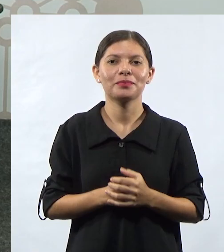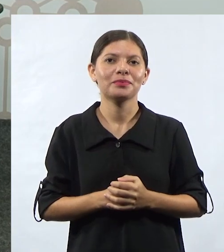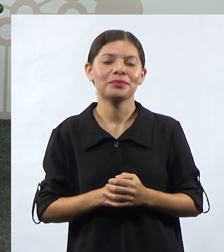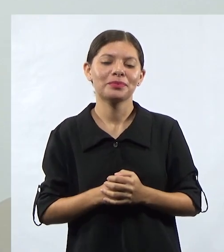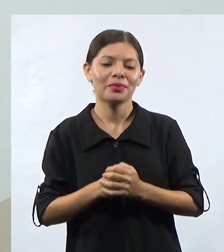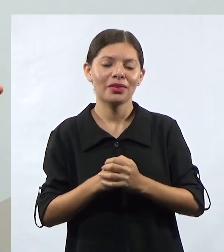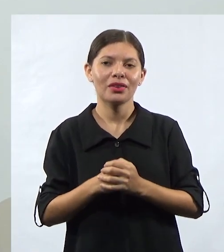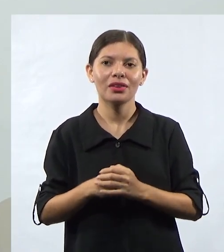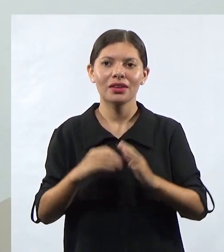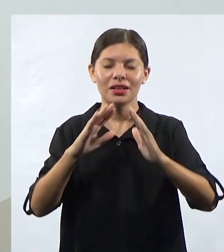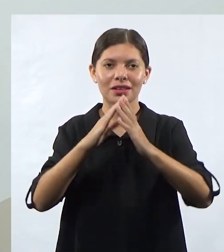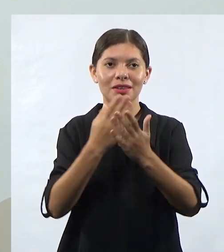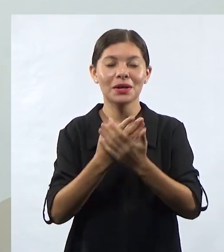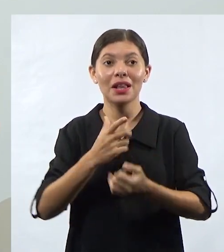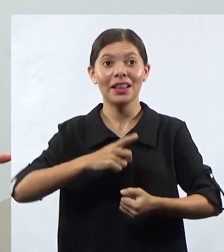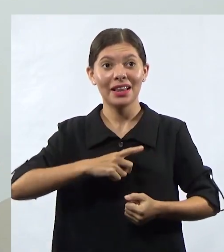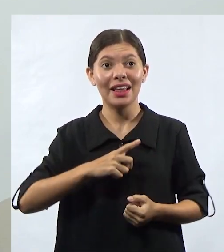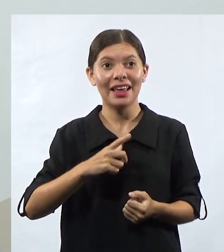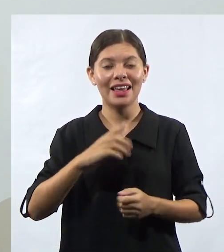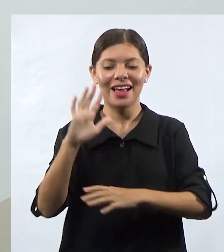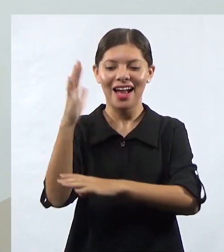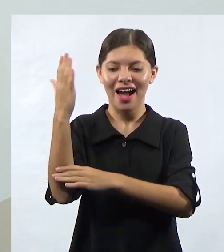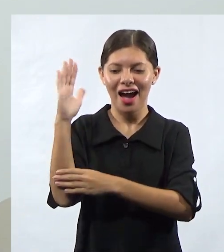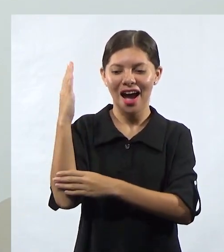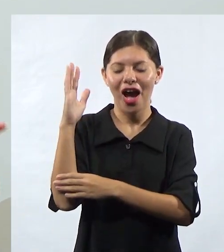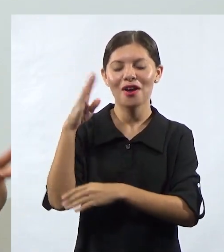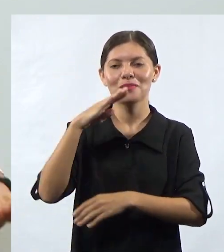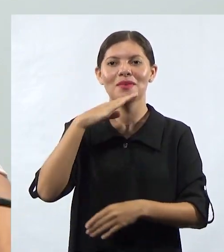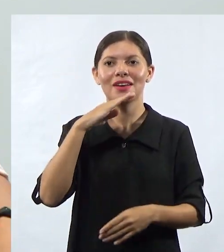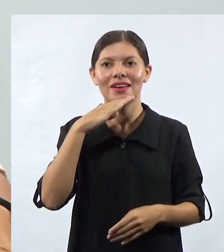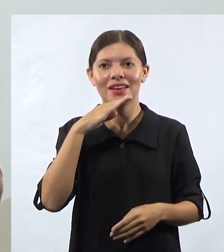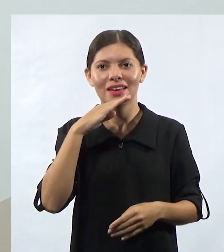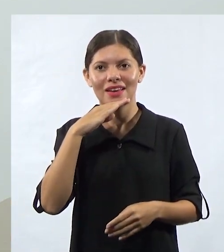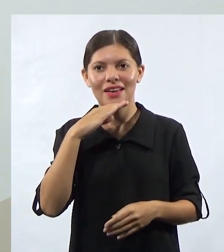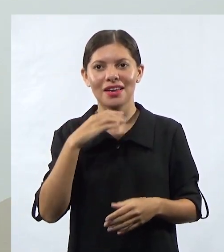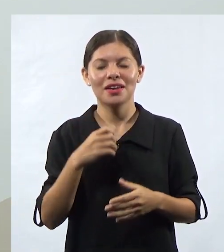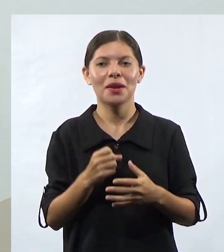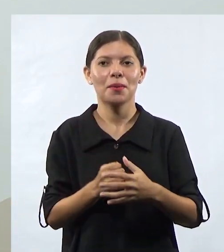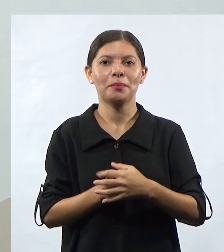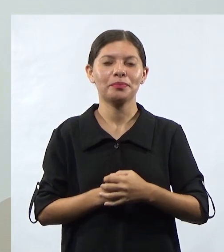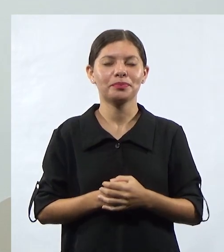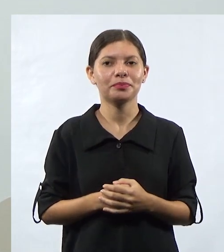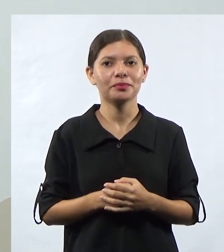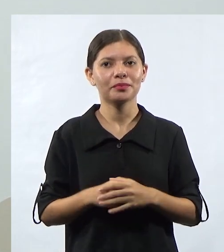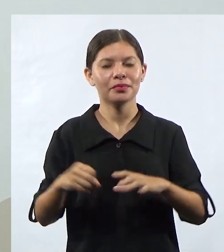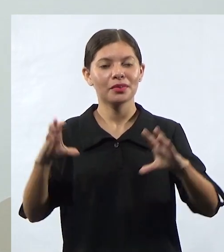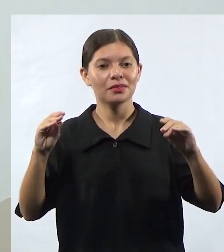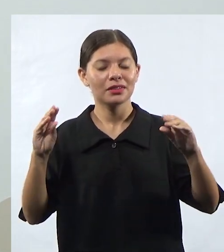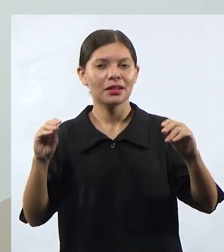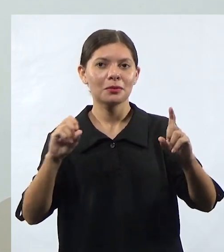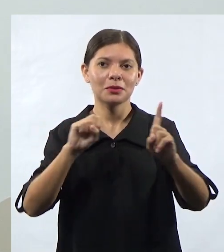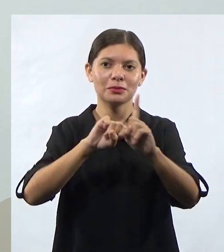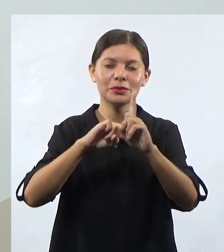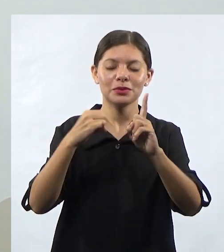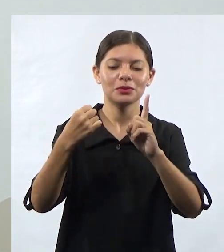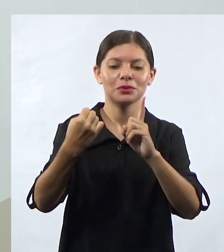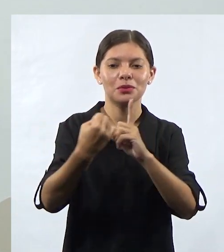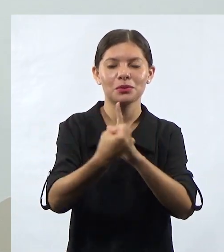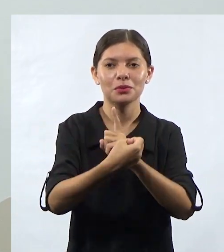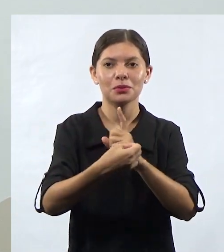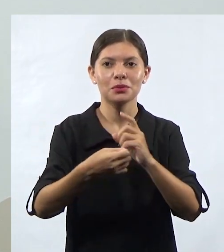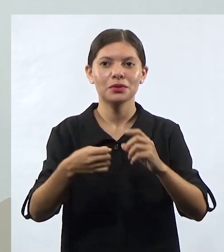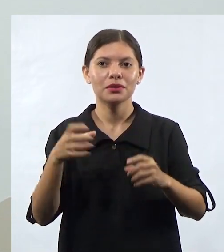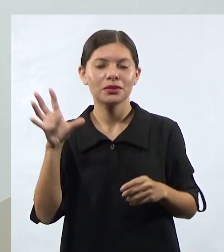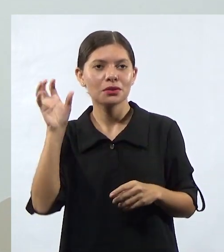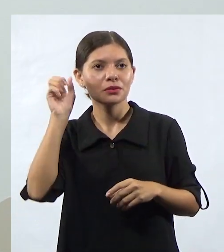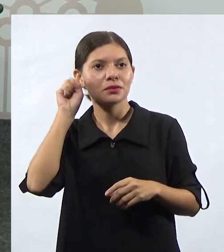Então... Escolha a mangueira, leve uma toalha de piquenique, né, para as pessoas ficarem à vontade, para ouvirem. Então,